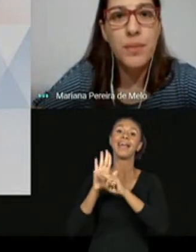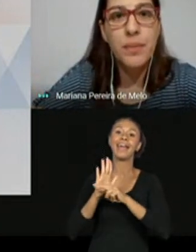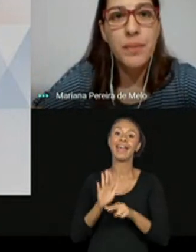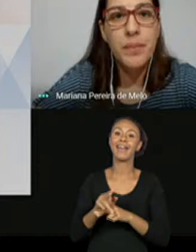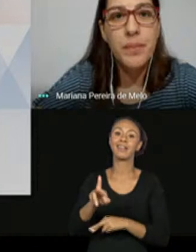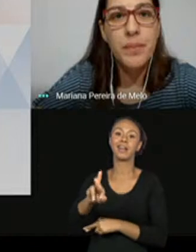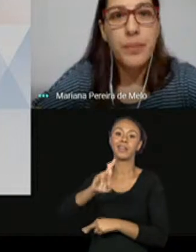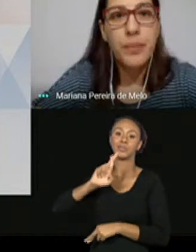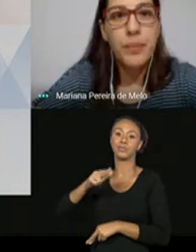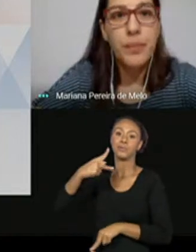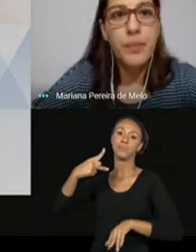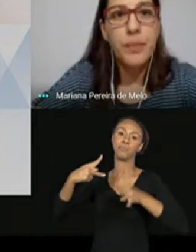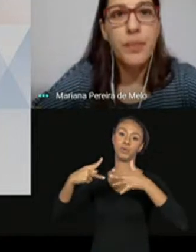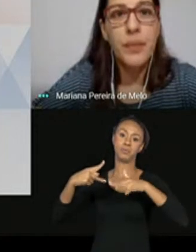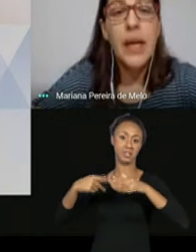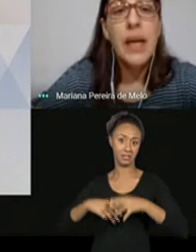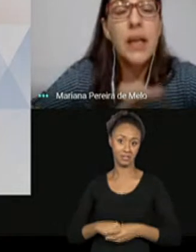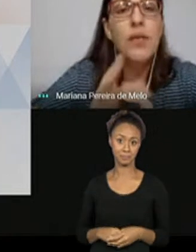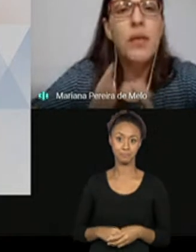probabilidade.